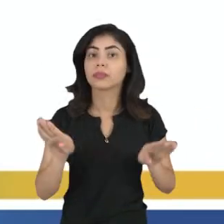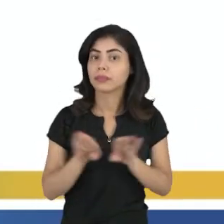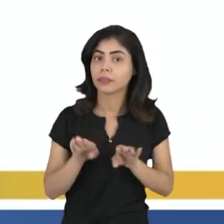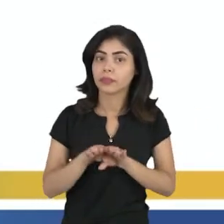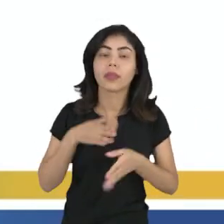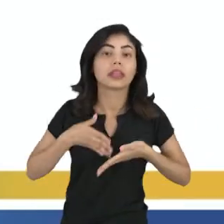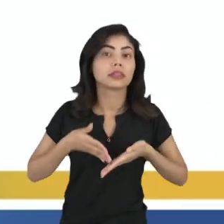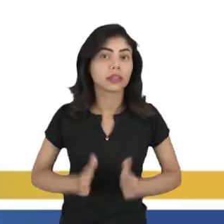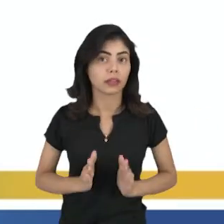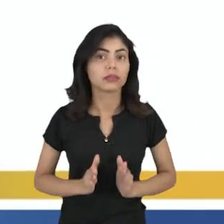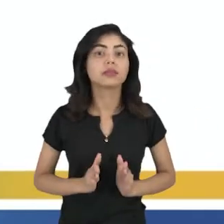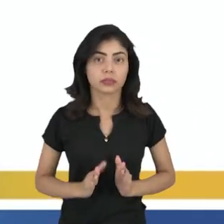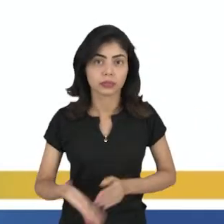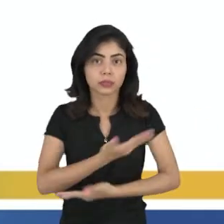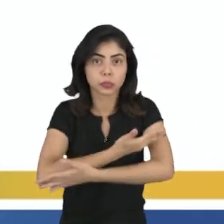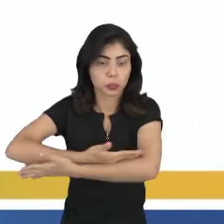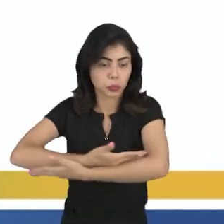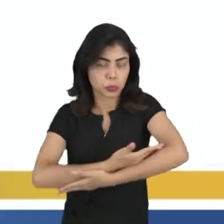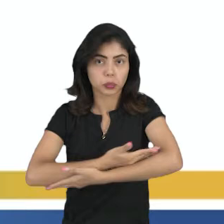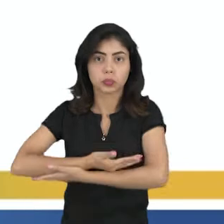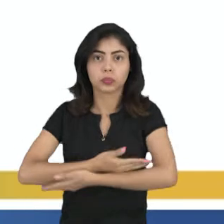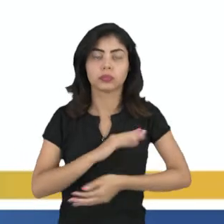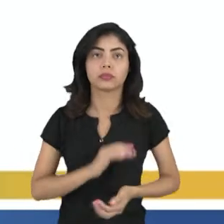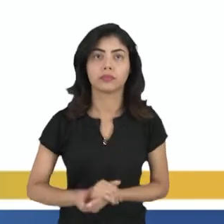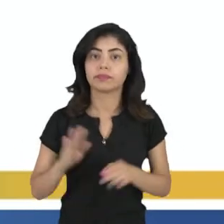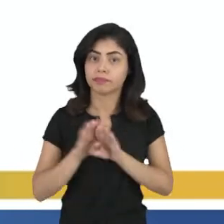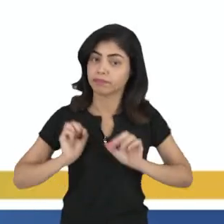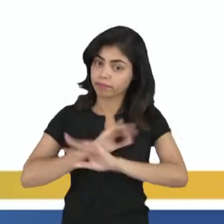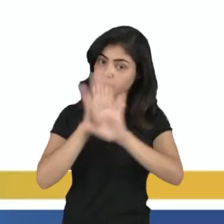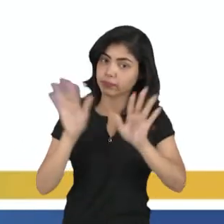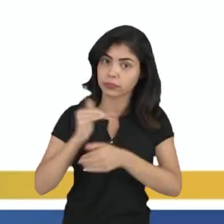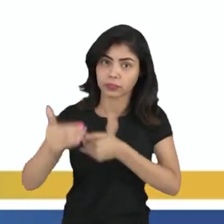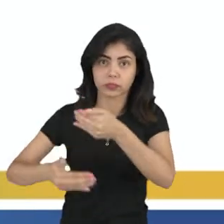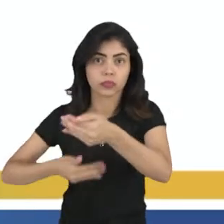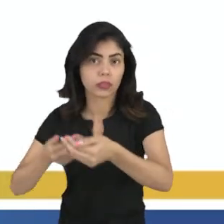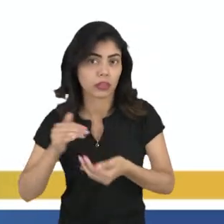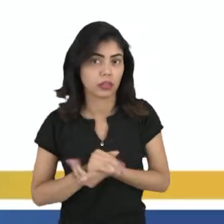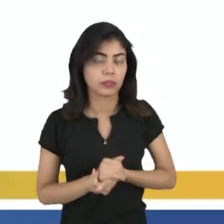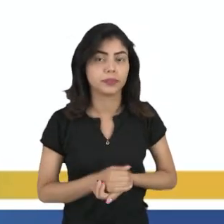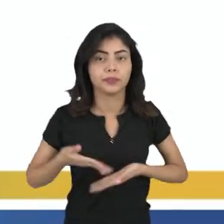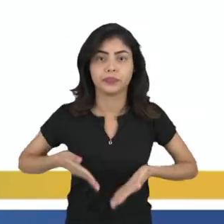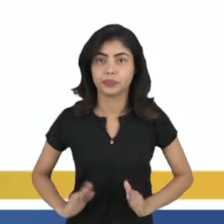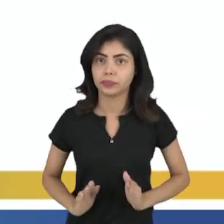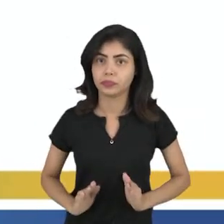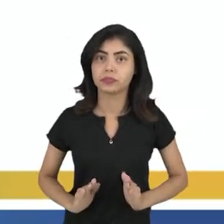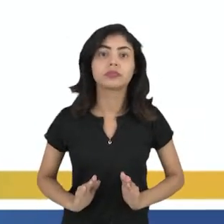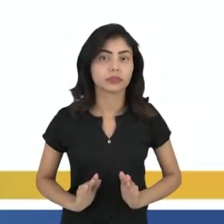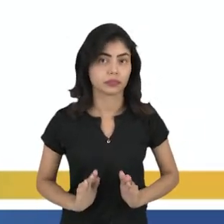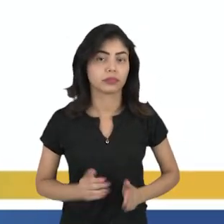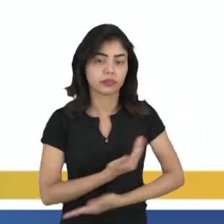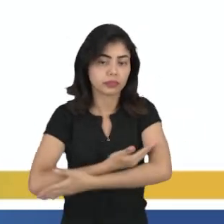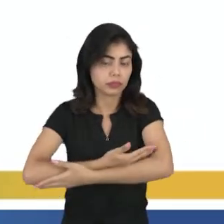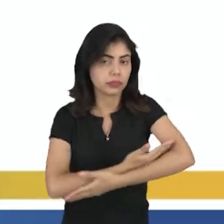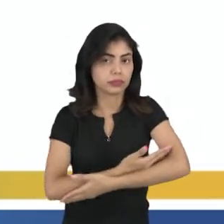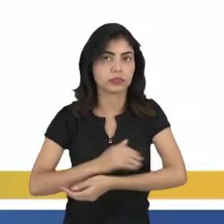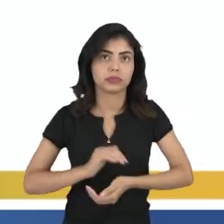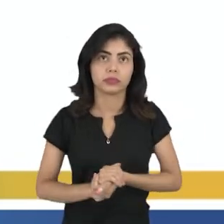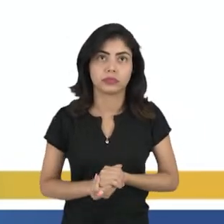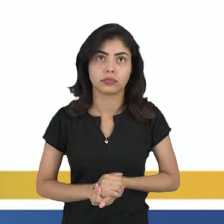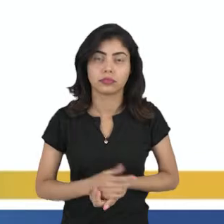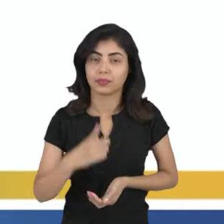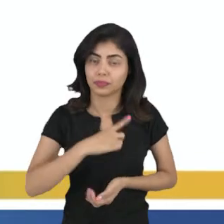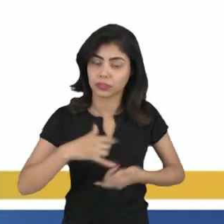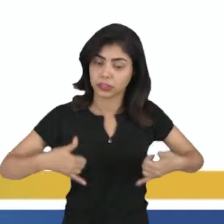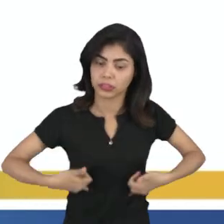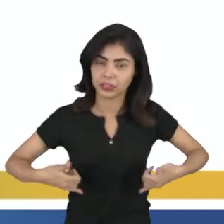bebê na hora do parto normal. Mas é claro que durante um parto normal, o que vai acontecer, A vagina ela vai